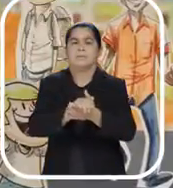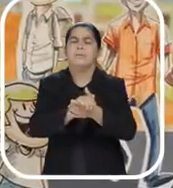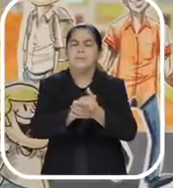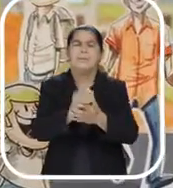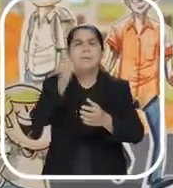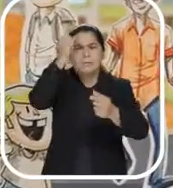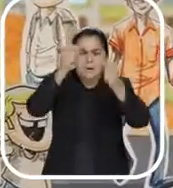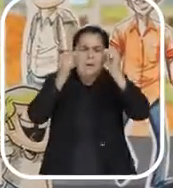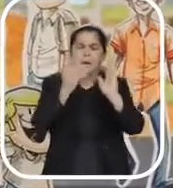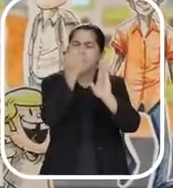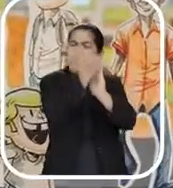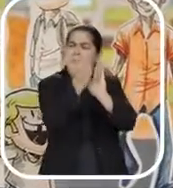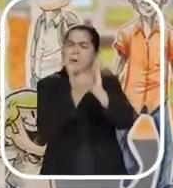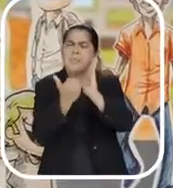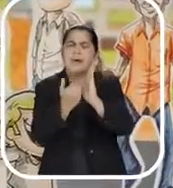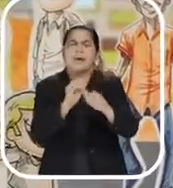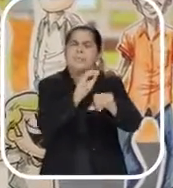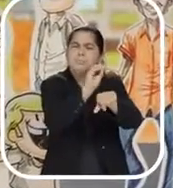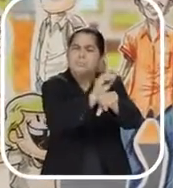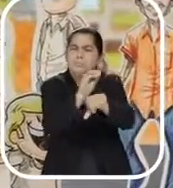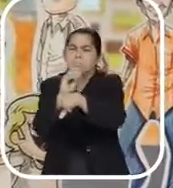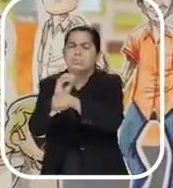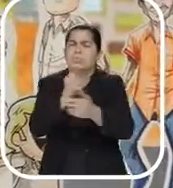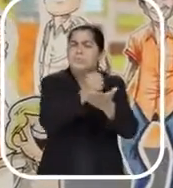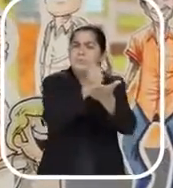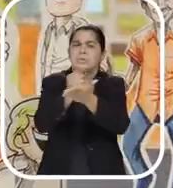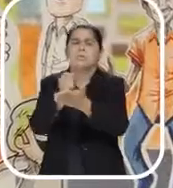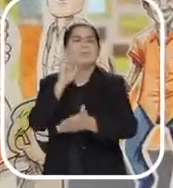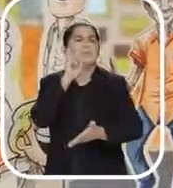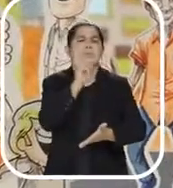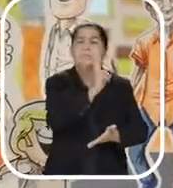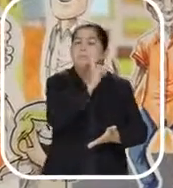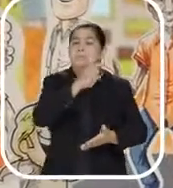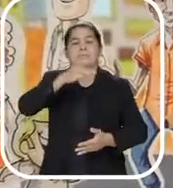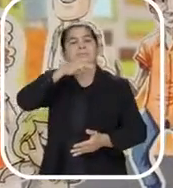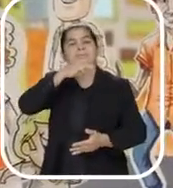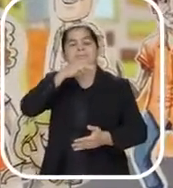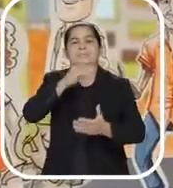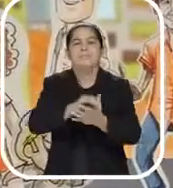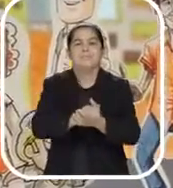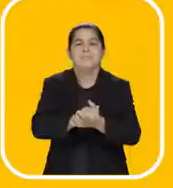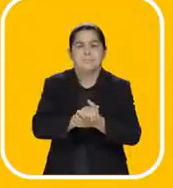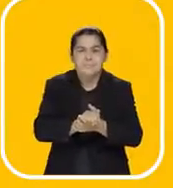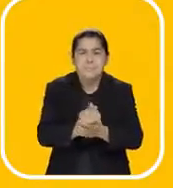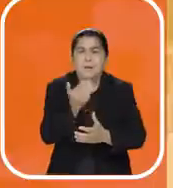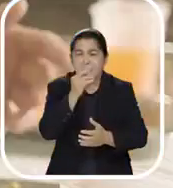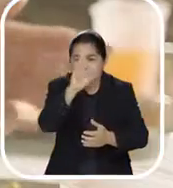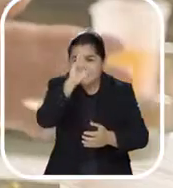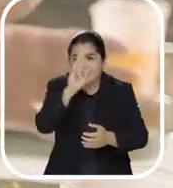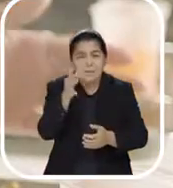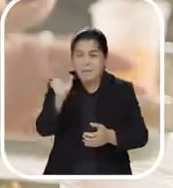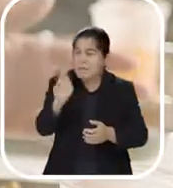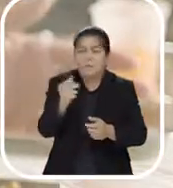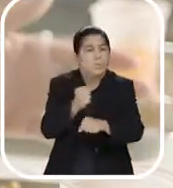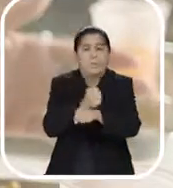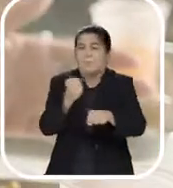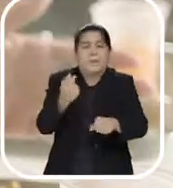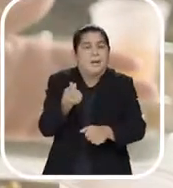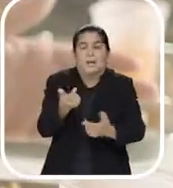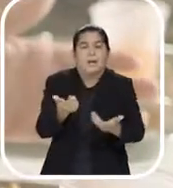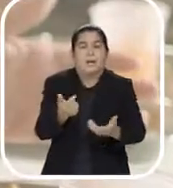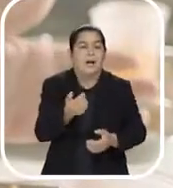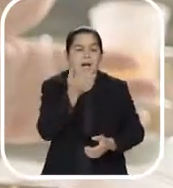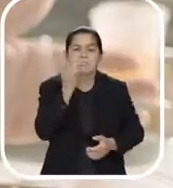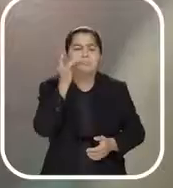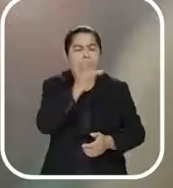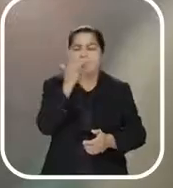Nós fomos construindo a política de segurança alimentar com o restaurante de Mangabeira. Um almoço desse de R$1,